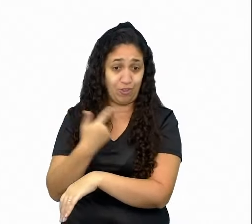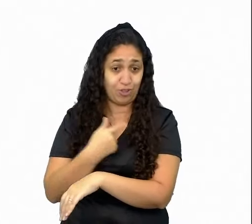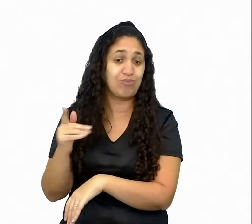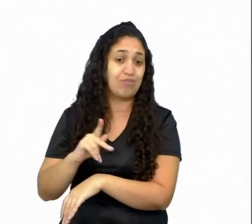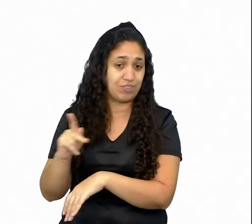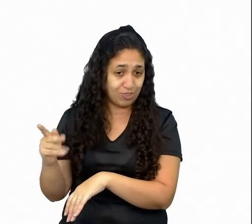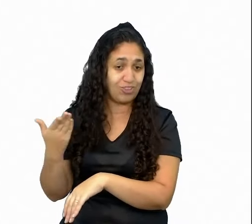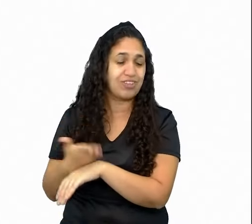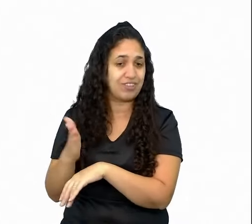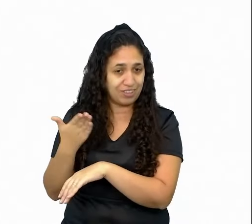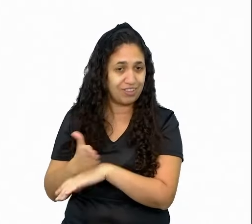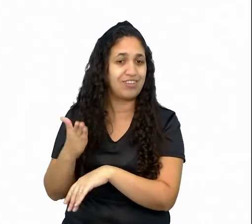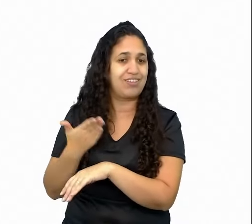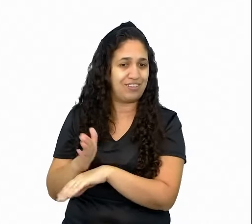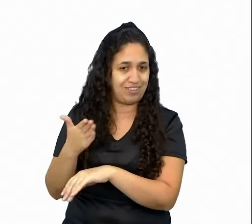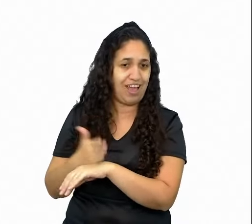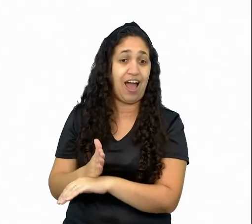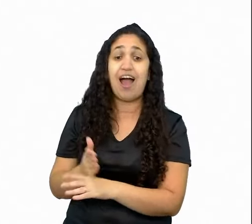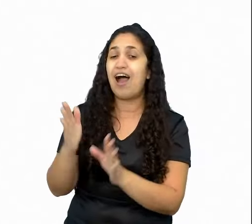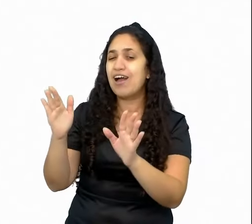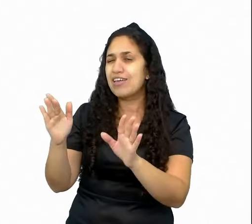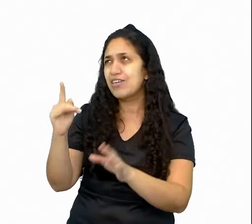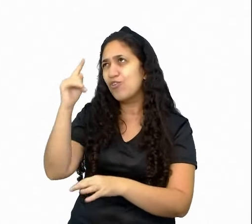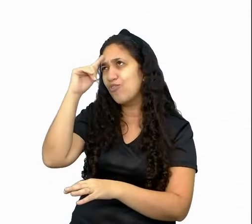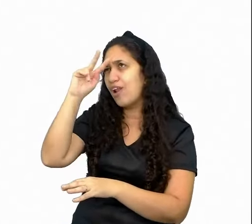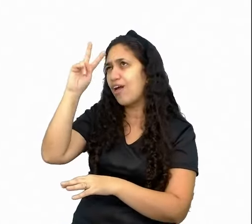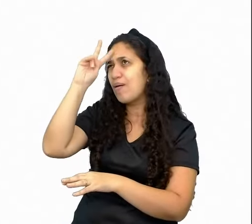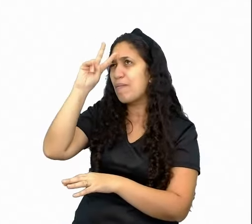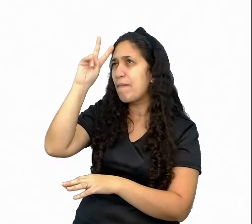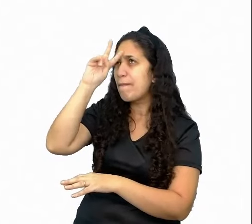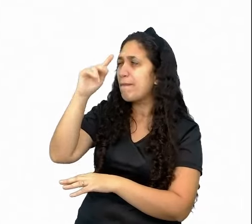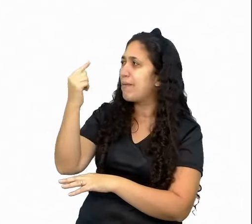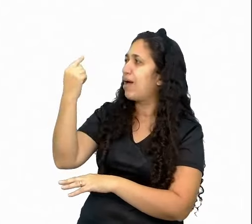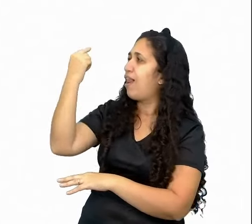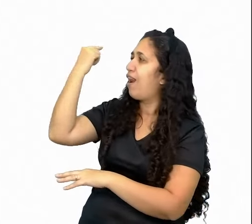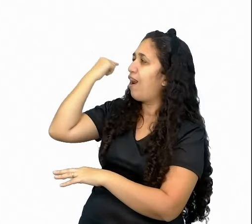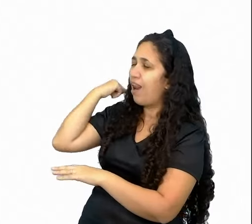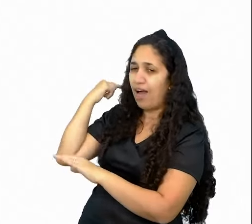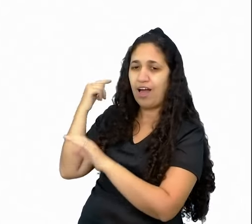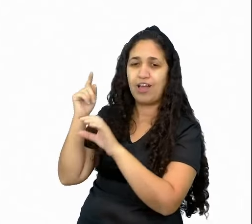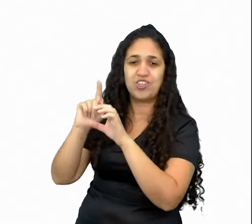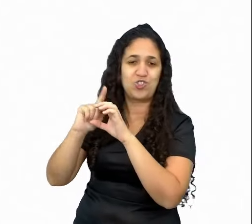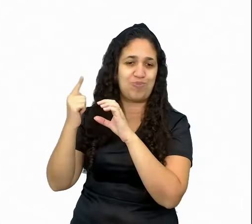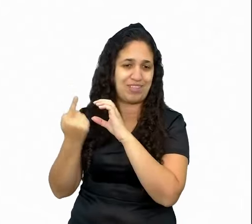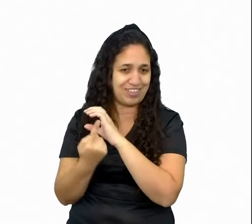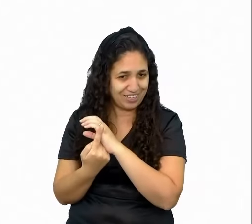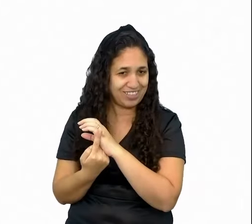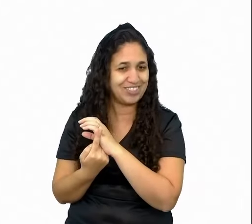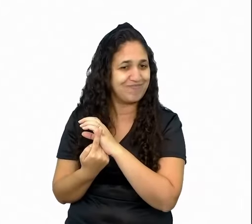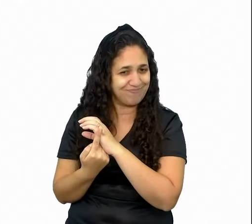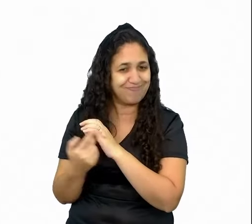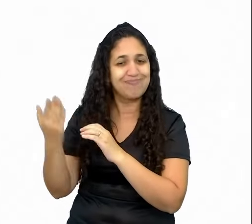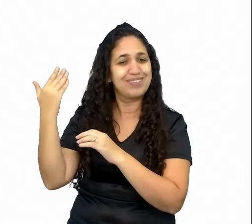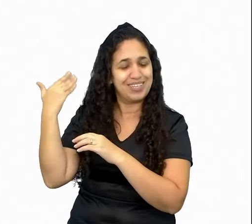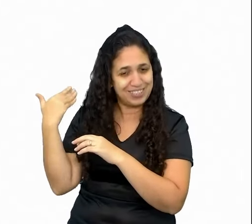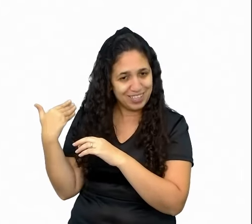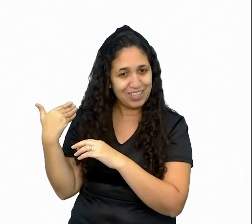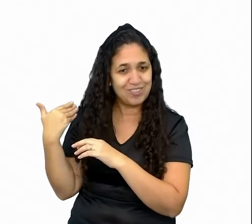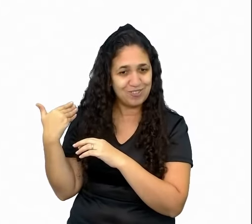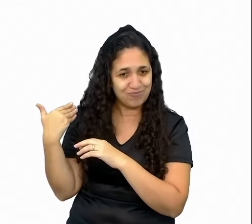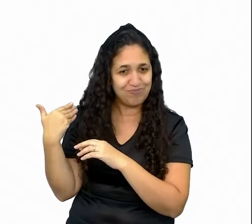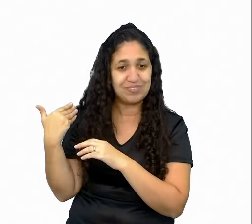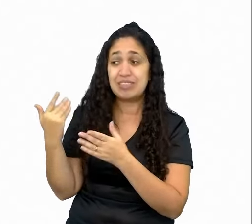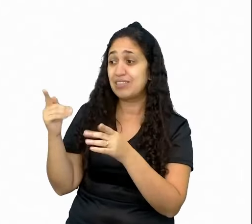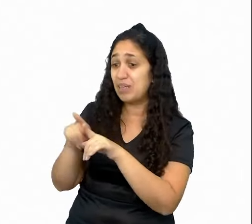né, o exercício foi aí que eu fui resgatar as minhas aulas lá de geometria, que eu tinha, né? Eu tinha